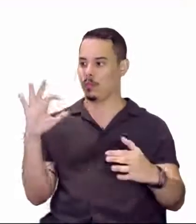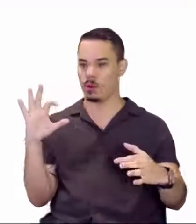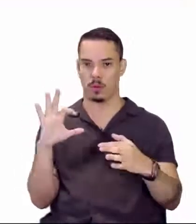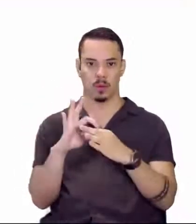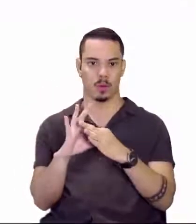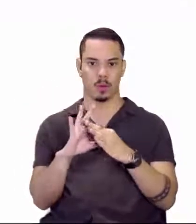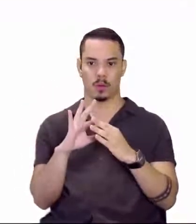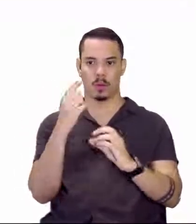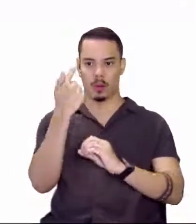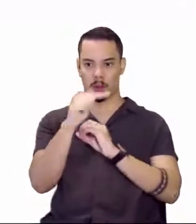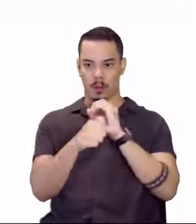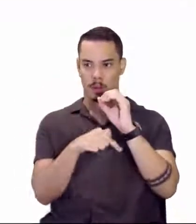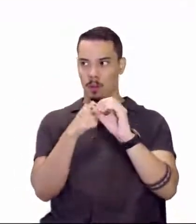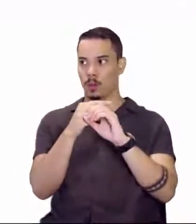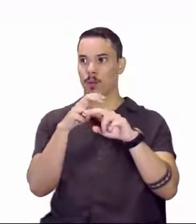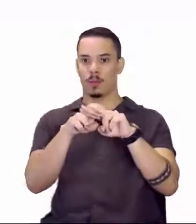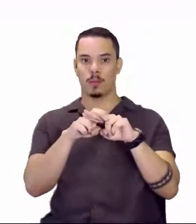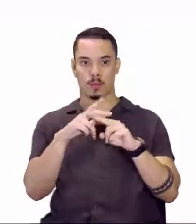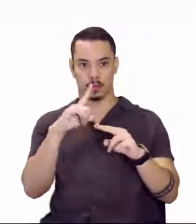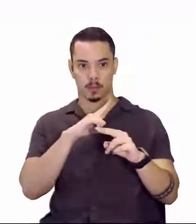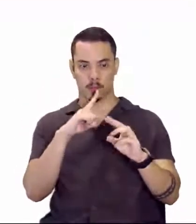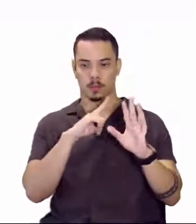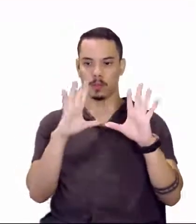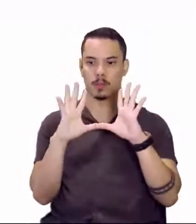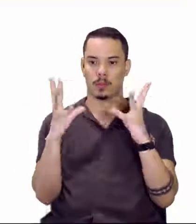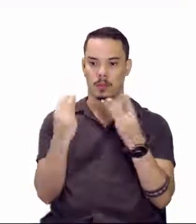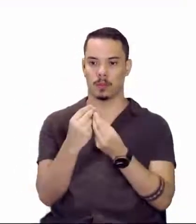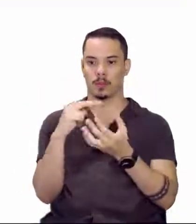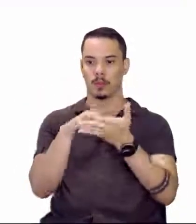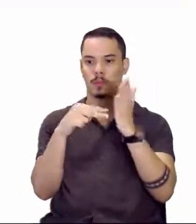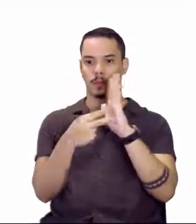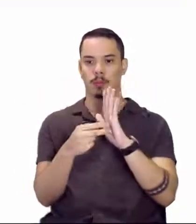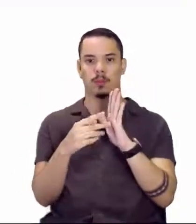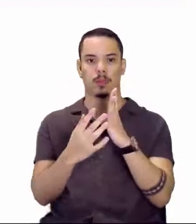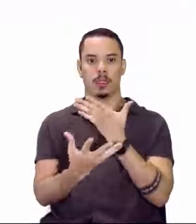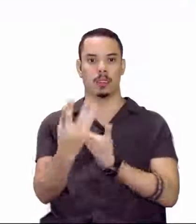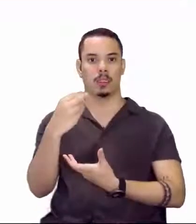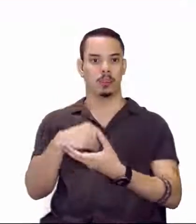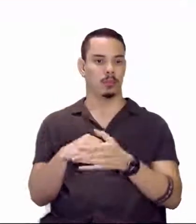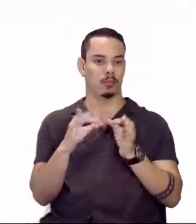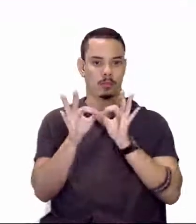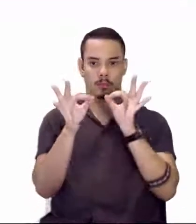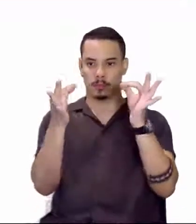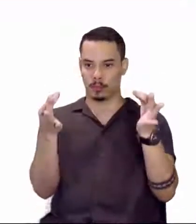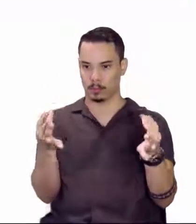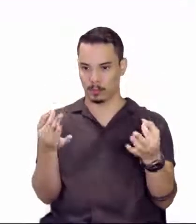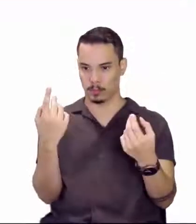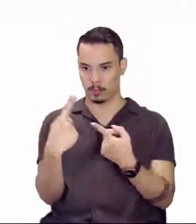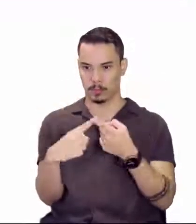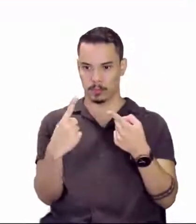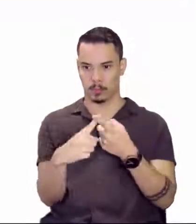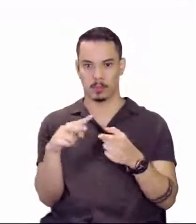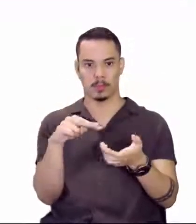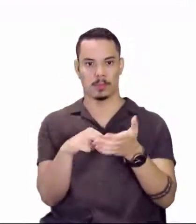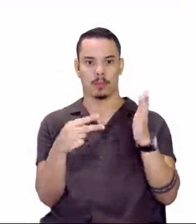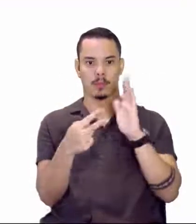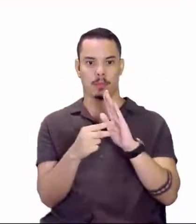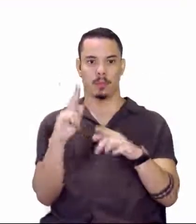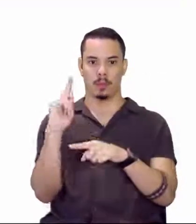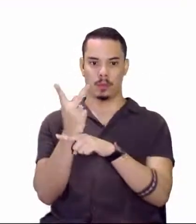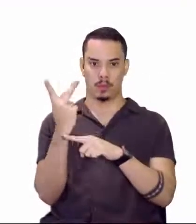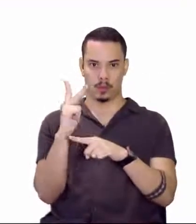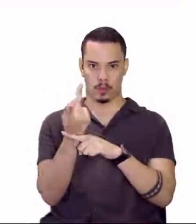hidrogênio. Por isso, nós temos a molécula representando uma substância simples, que é a substância hidrogênio, tá